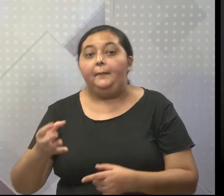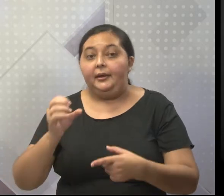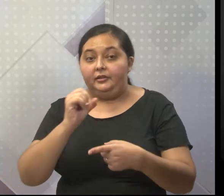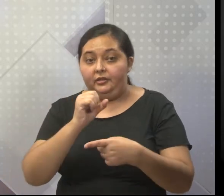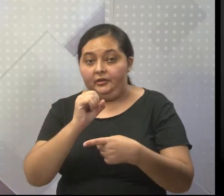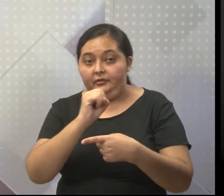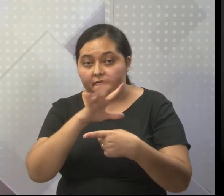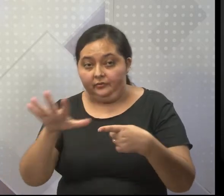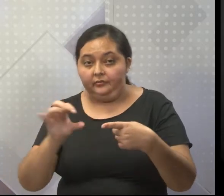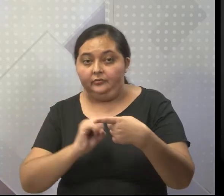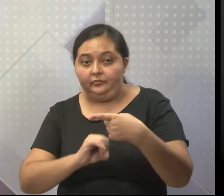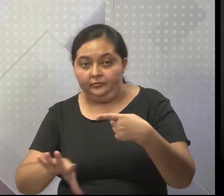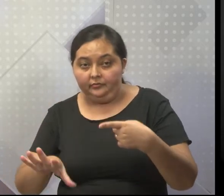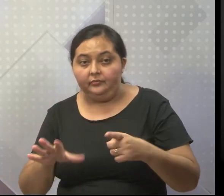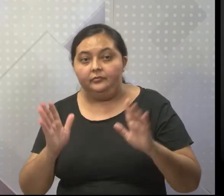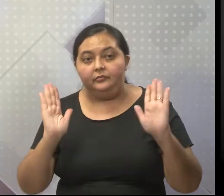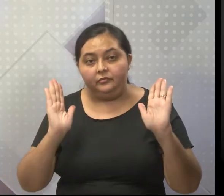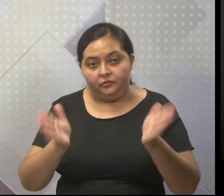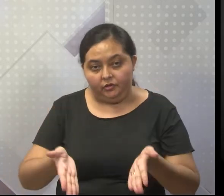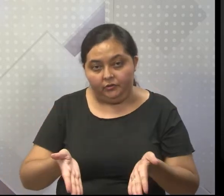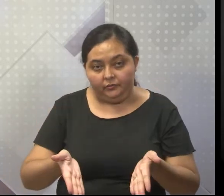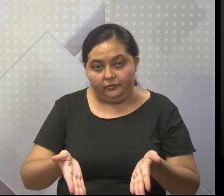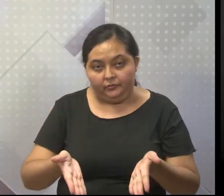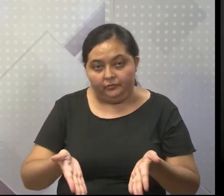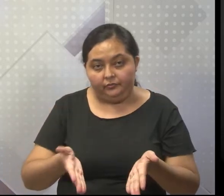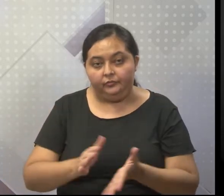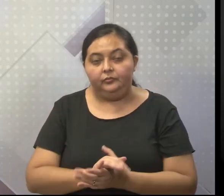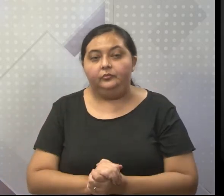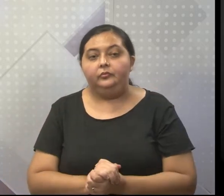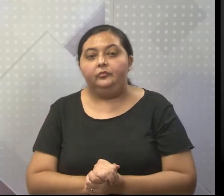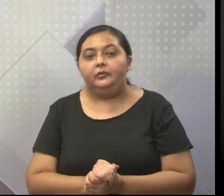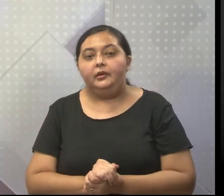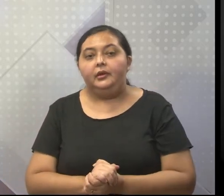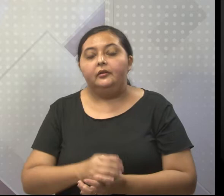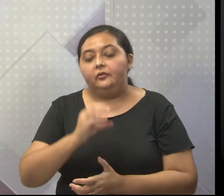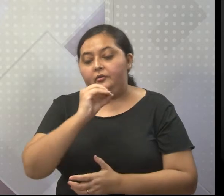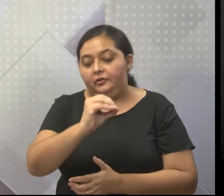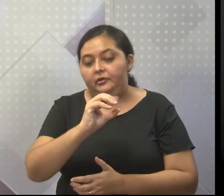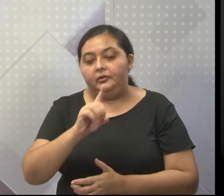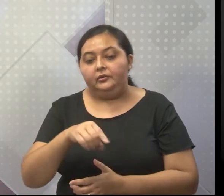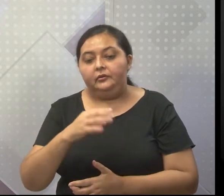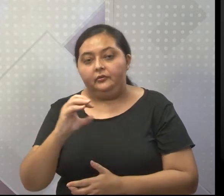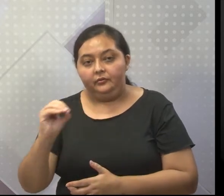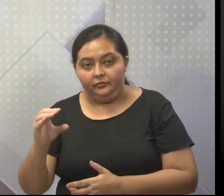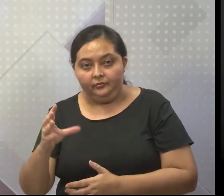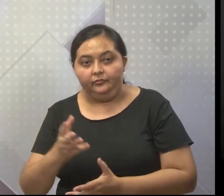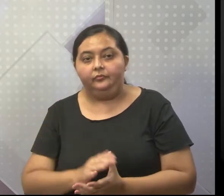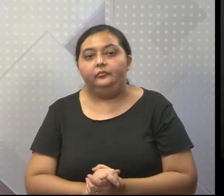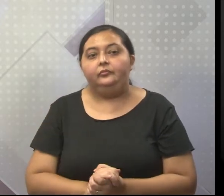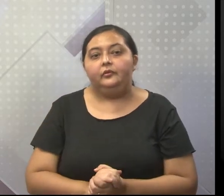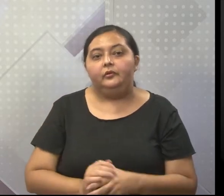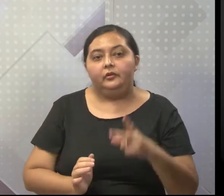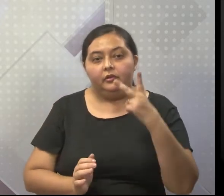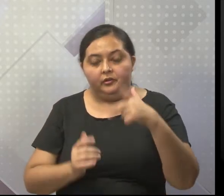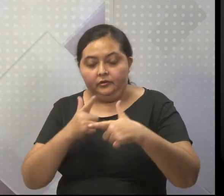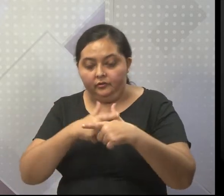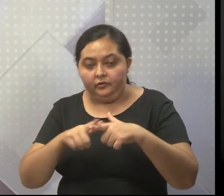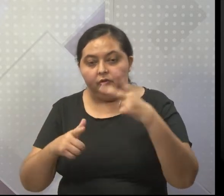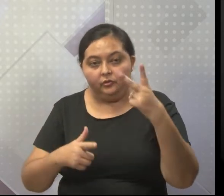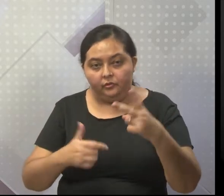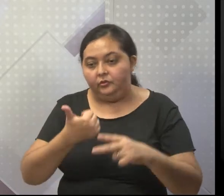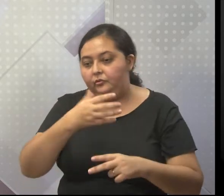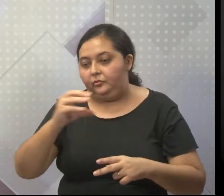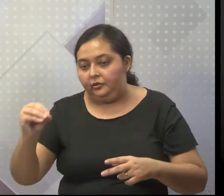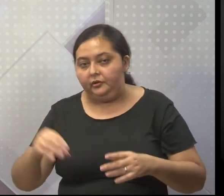fração. E como consequência, na forma decimal, quando eu dividir 2 por 100, vai ser